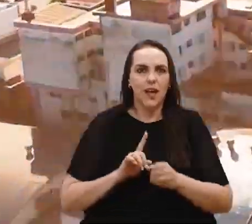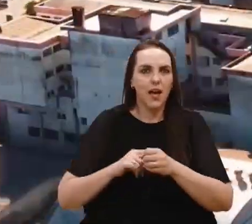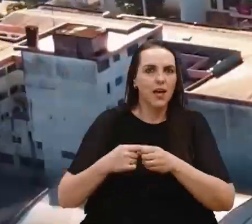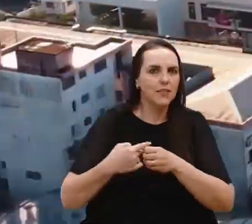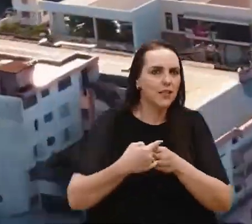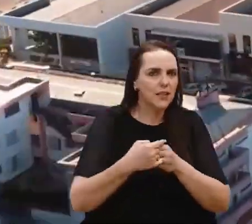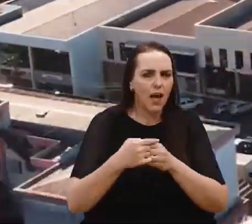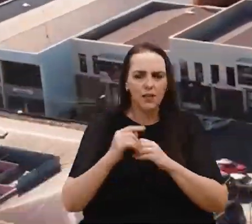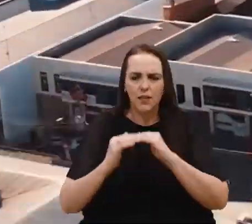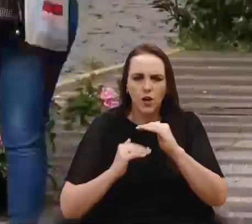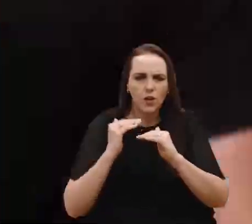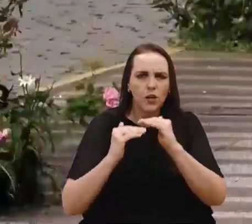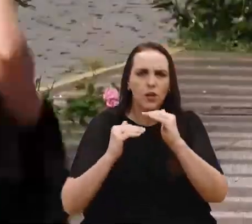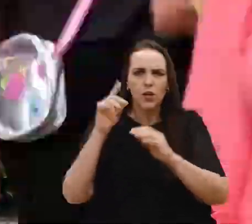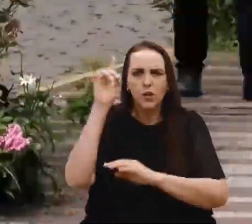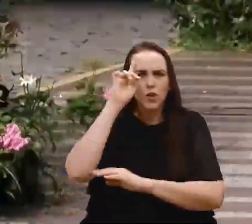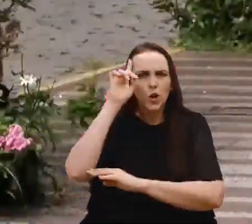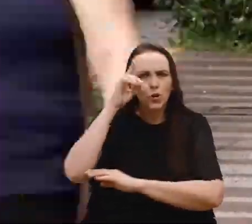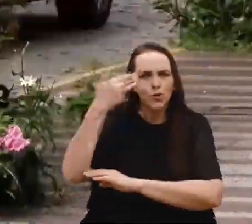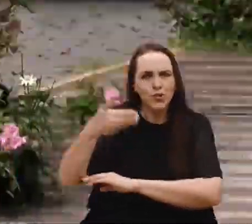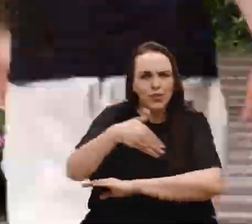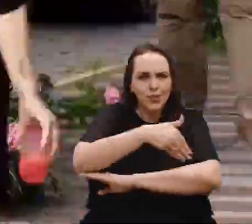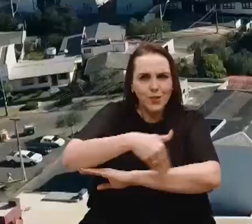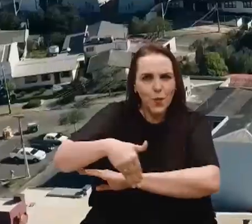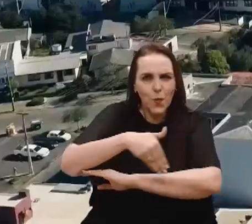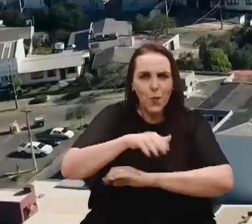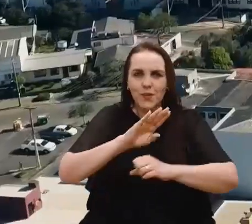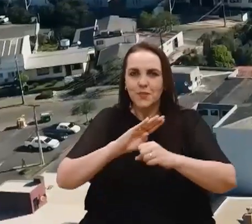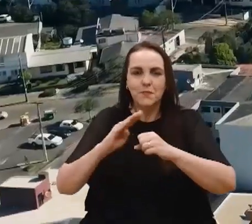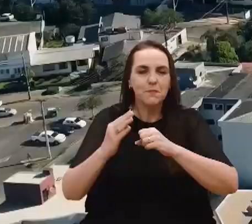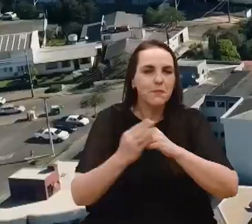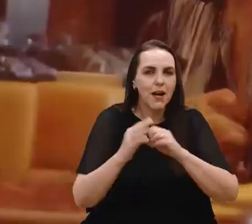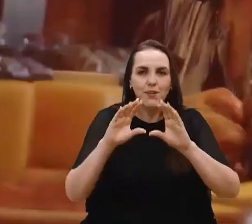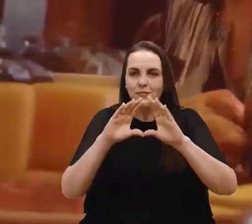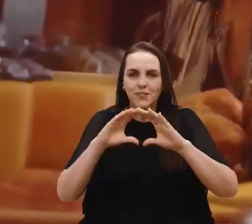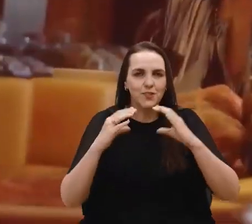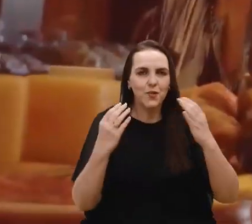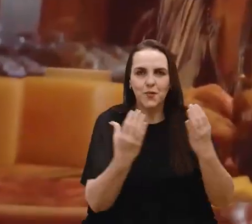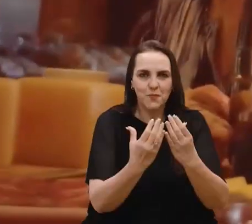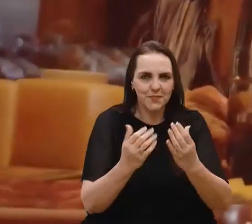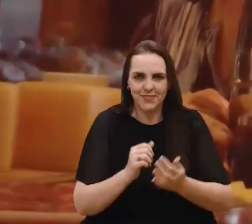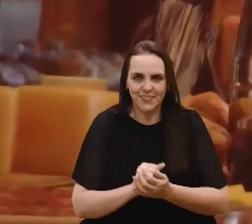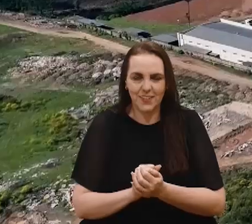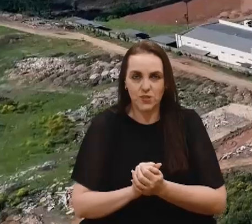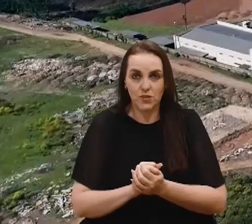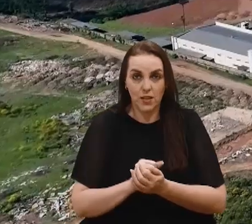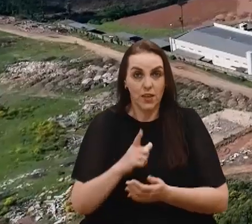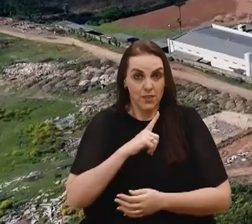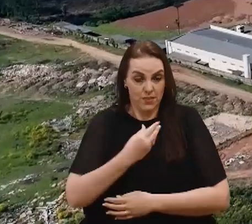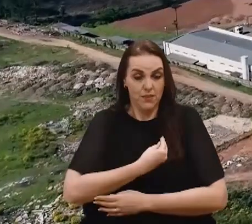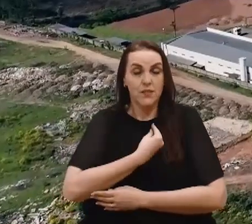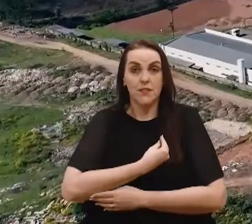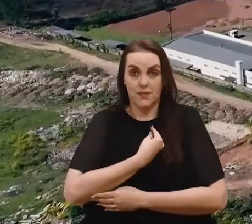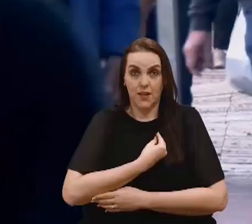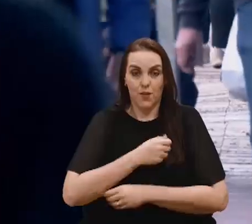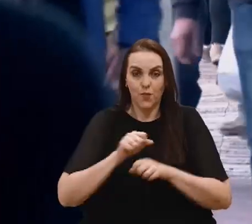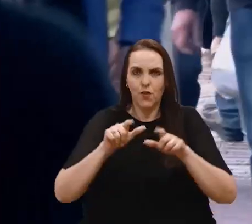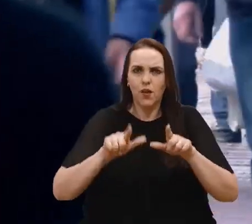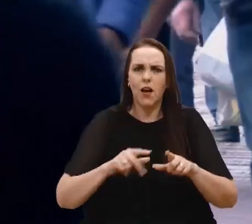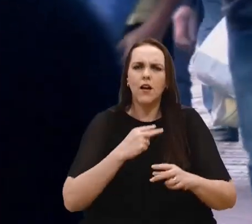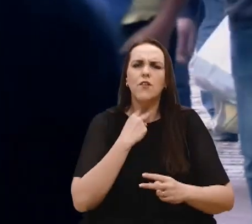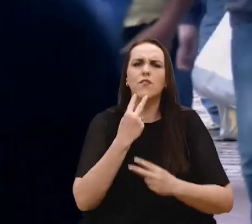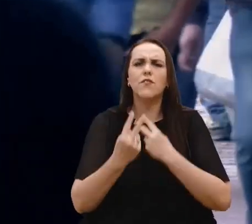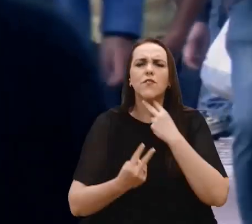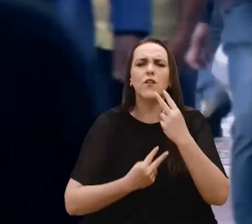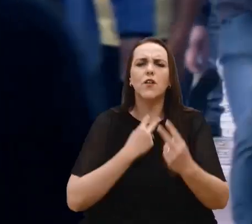A cidade se constrói diariamente nas ruas, nos bairros, nas comunidades. E existe um lugar onde